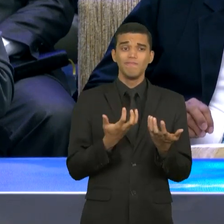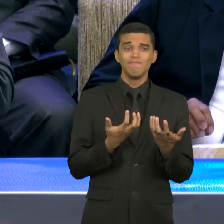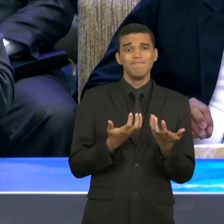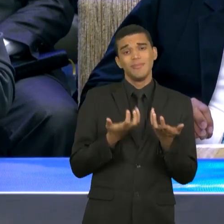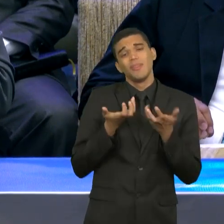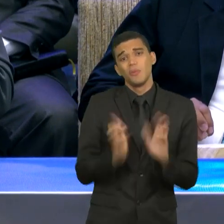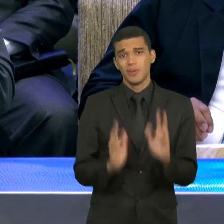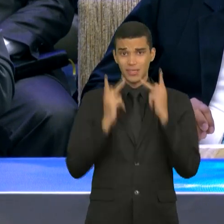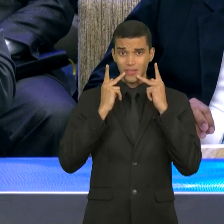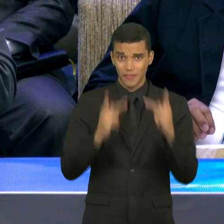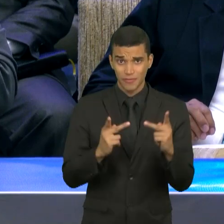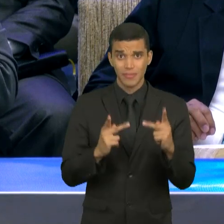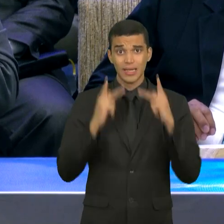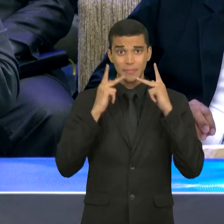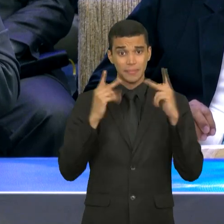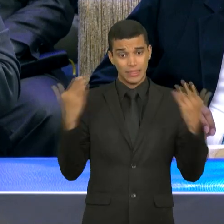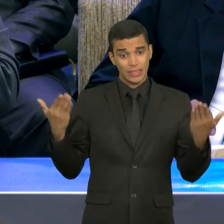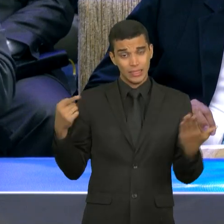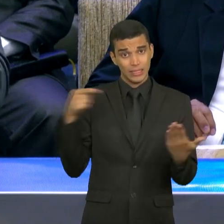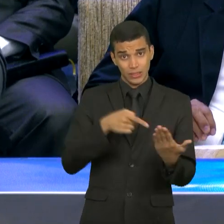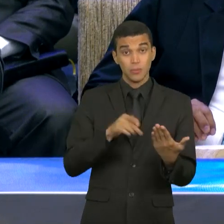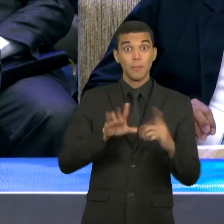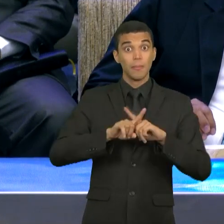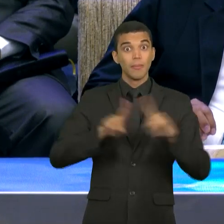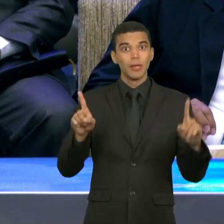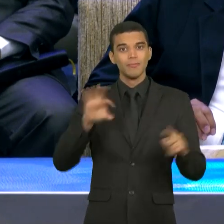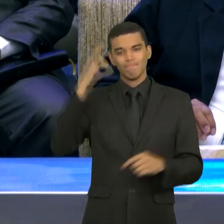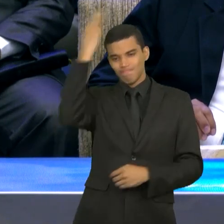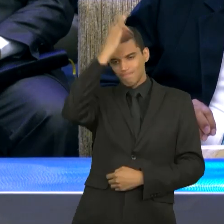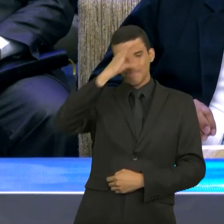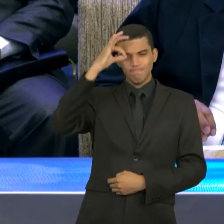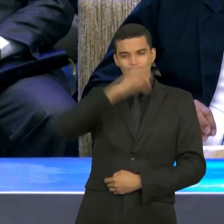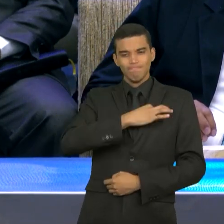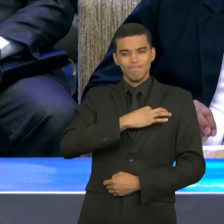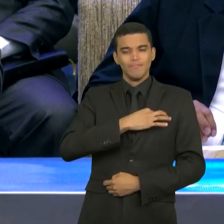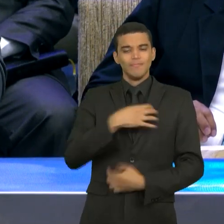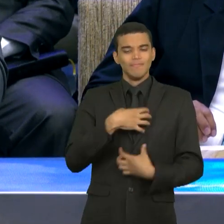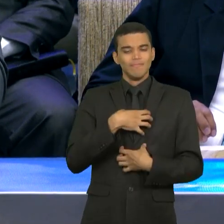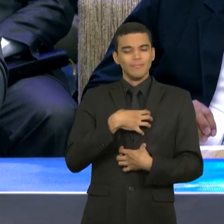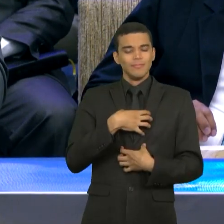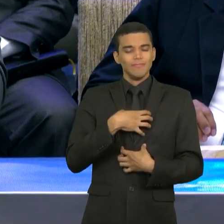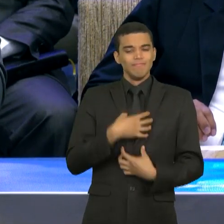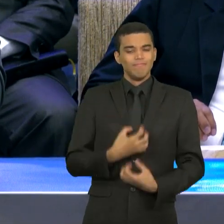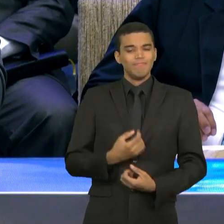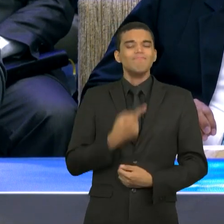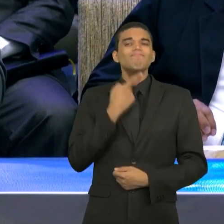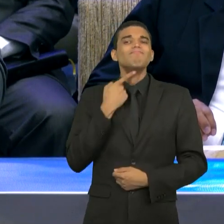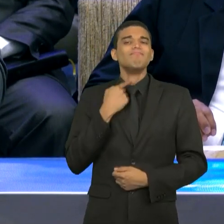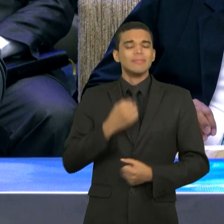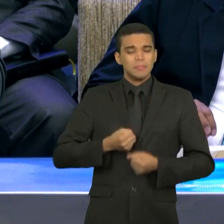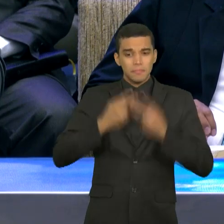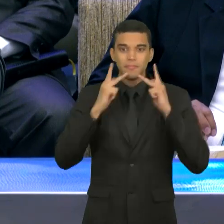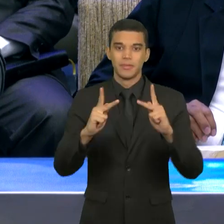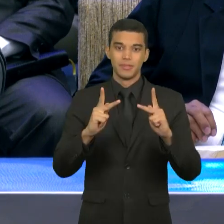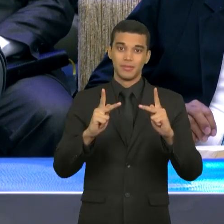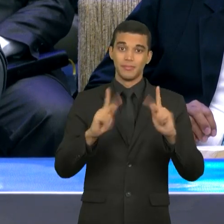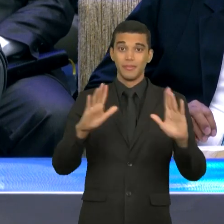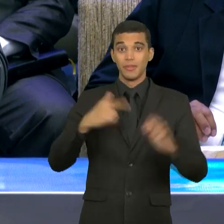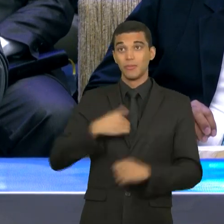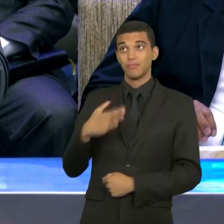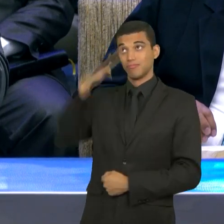o espírito de Deus incomodou o meu coração e eu sou soldado eu só obedeço